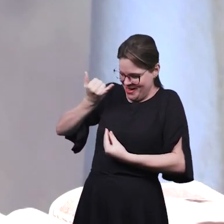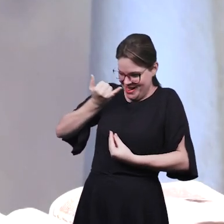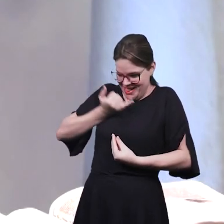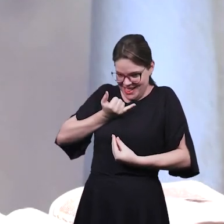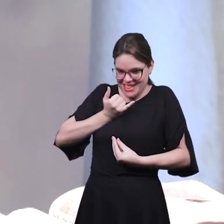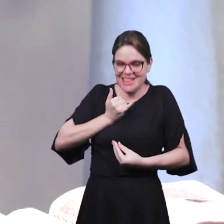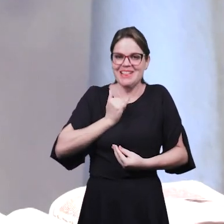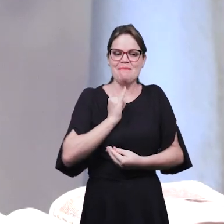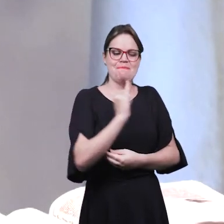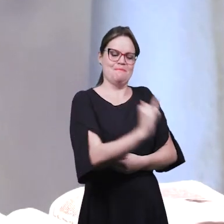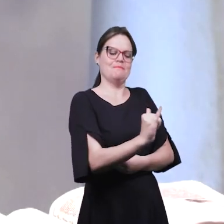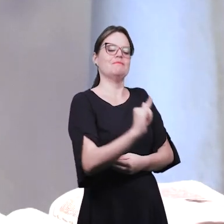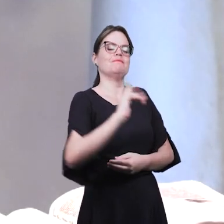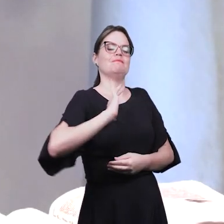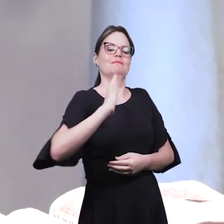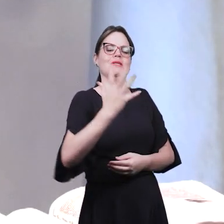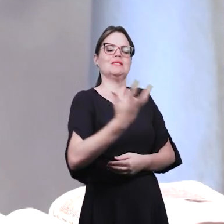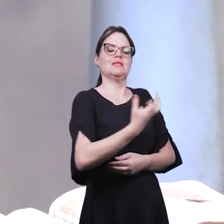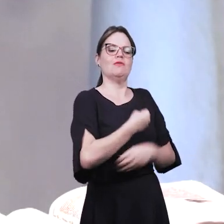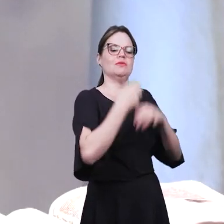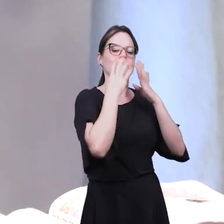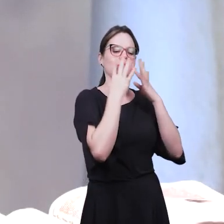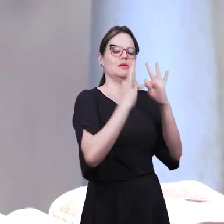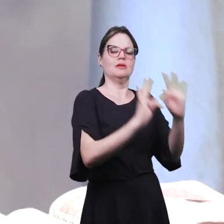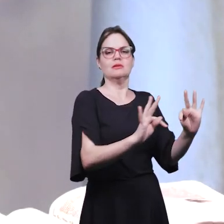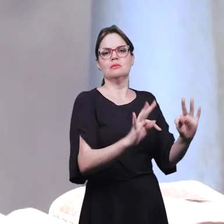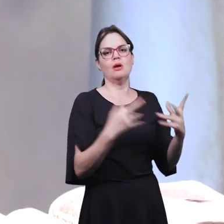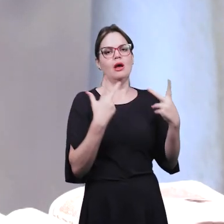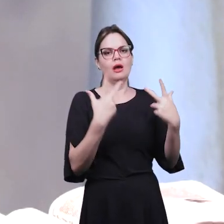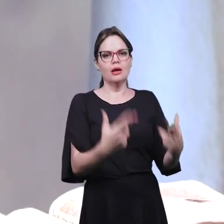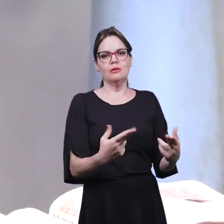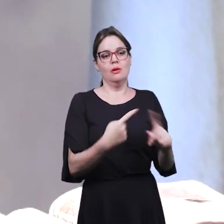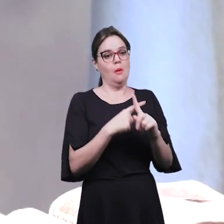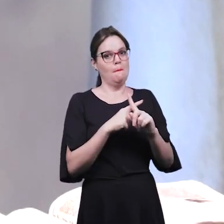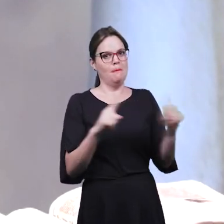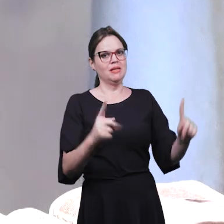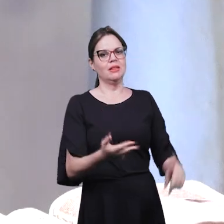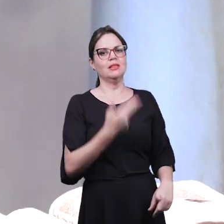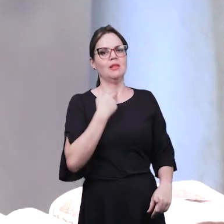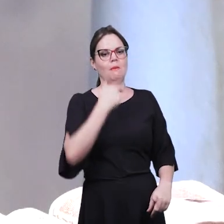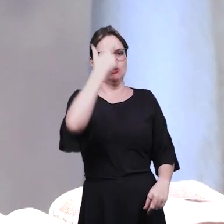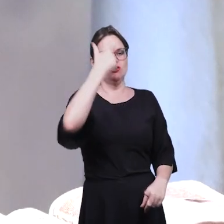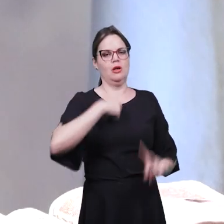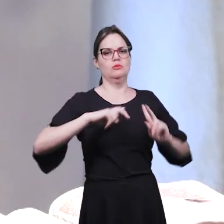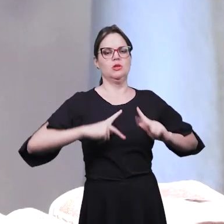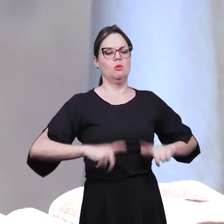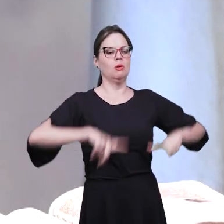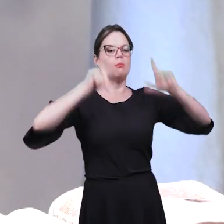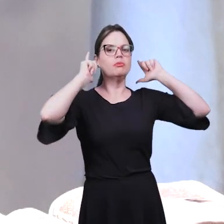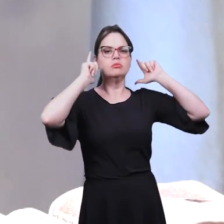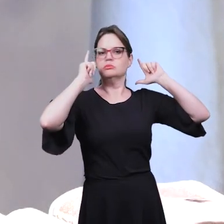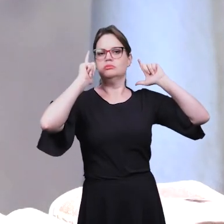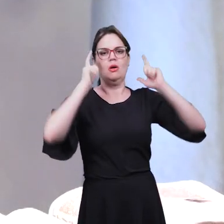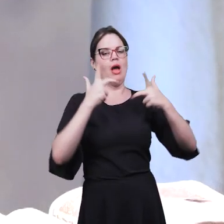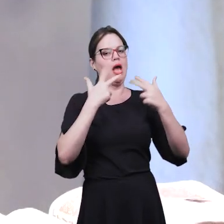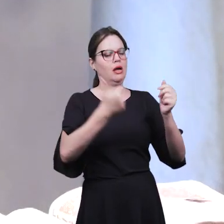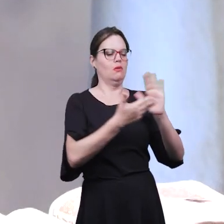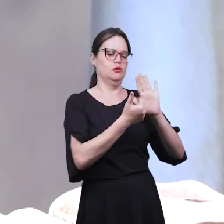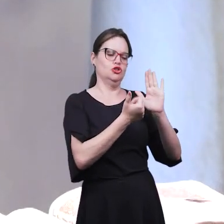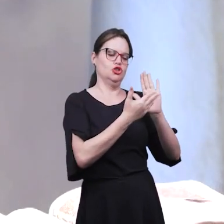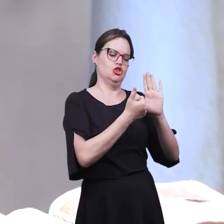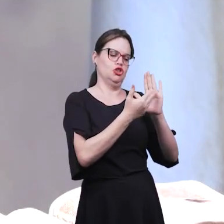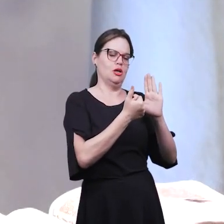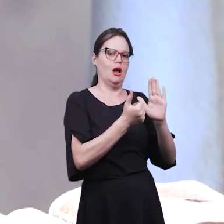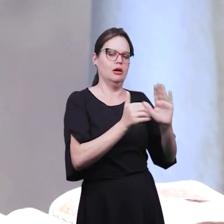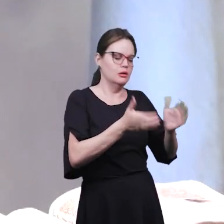este é o resultado desse milagre que Jesus fez. O Senhor quer te usar como sinal para operar. E não fica,